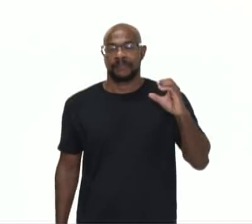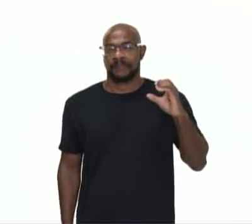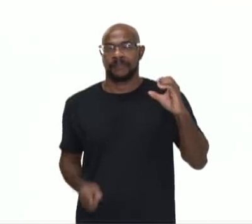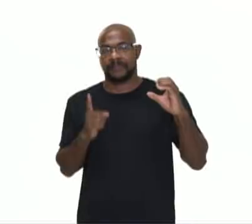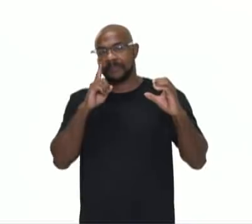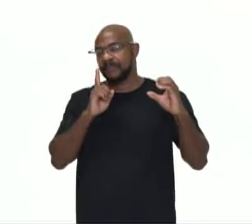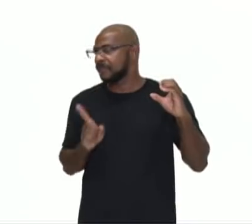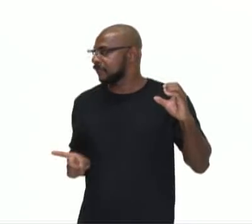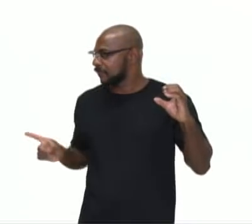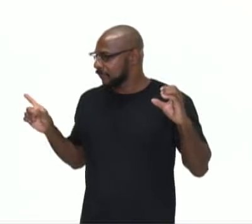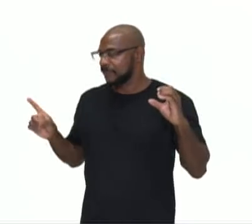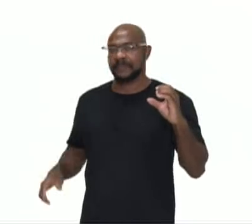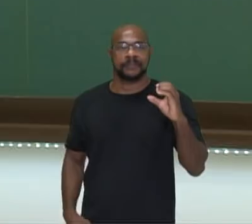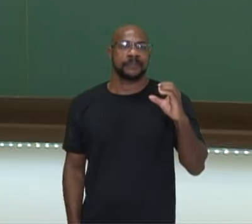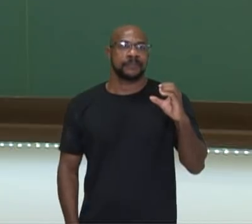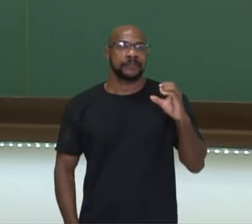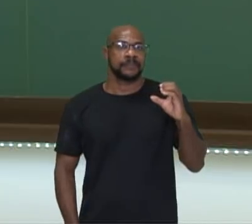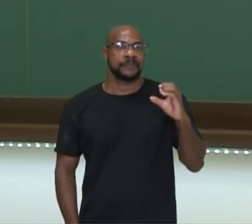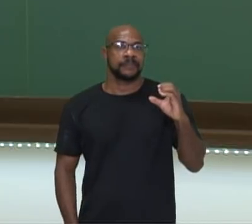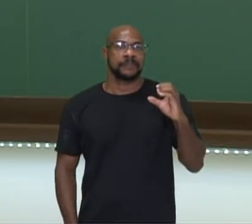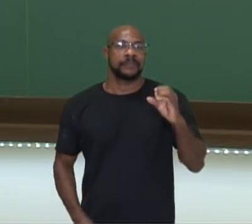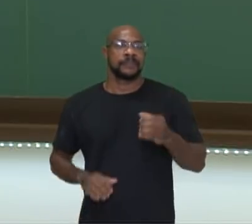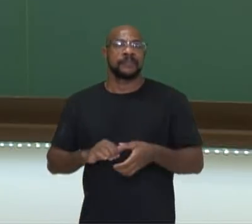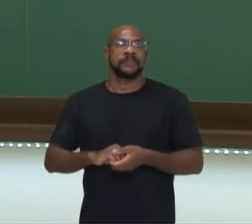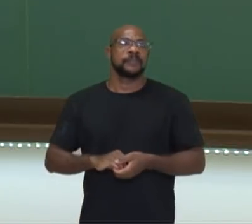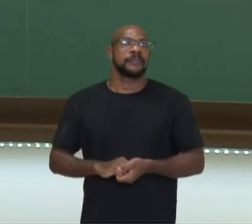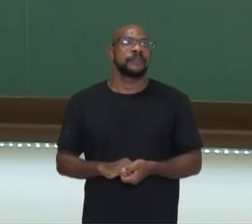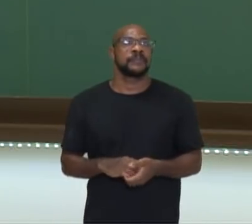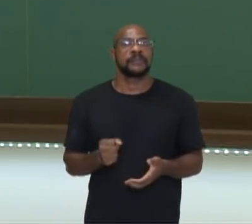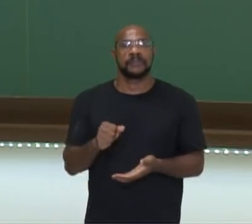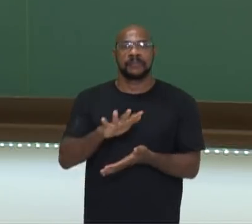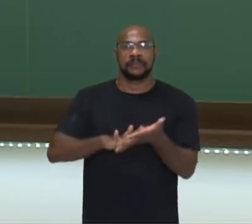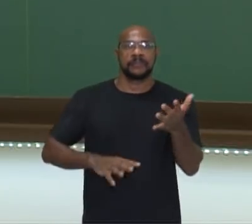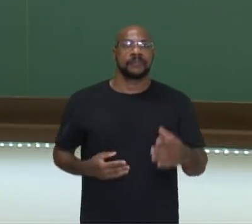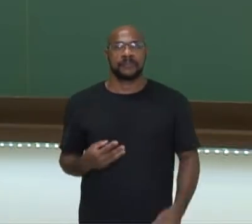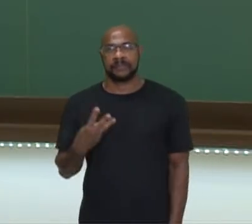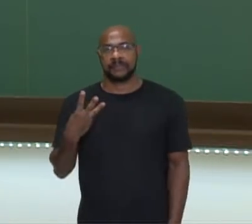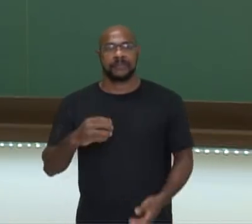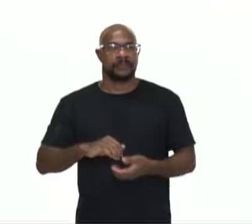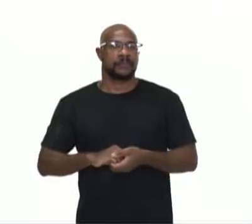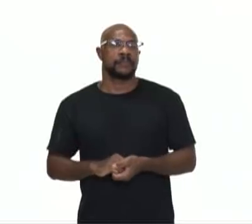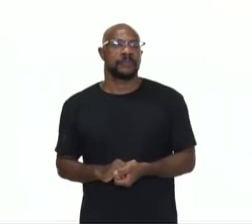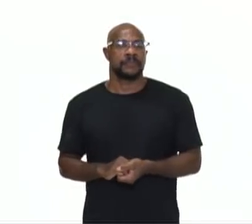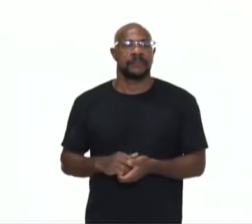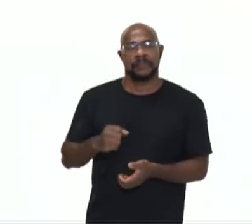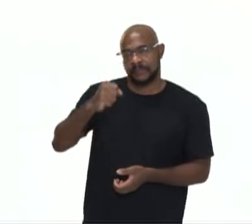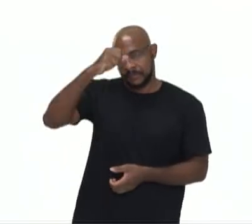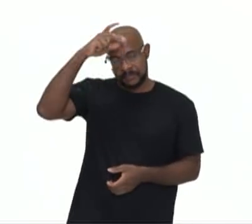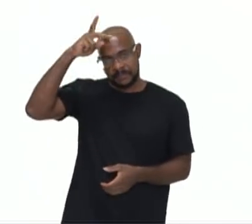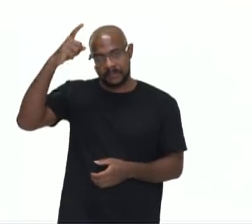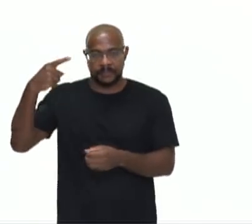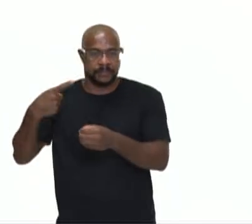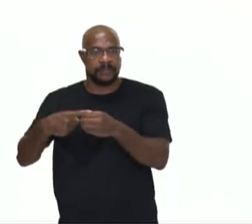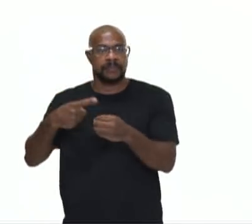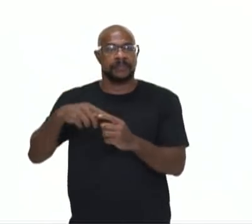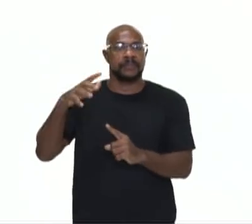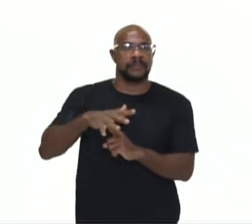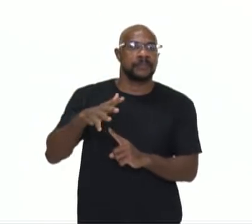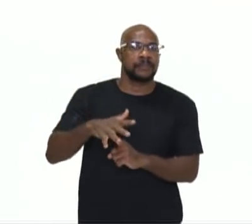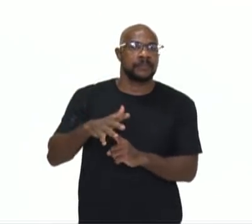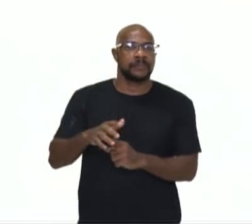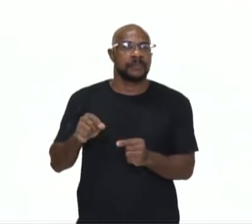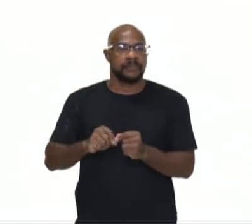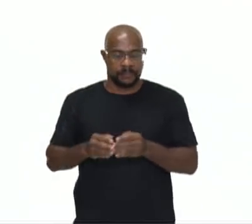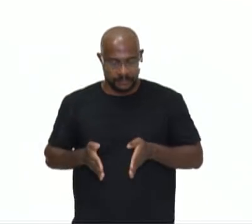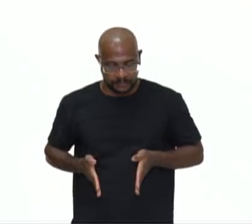chão. Alternativa C. E agora o exercício 3. A prefeitura de uma cidade do interior do estado do Paraná vai pavimentar